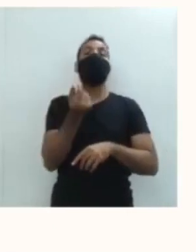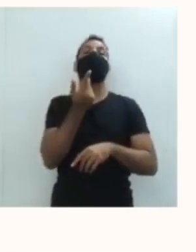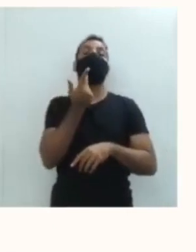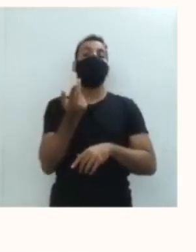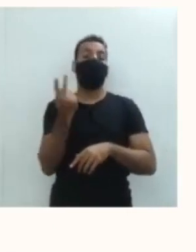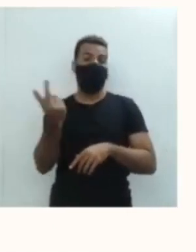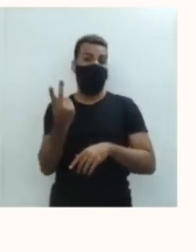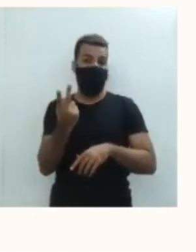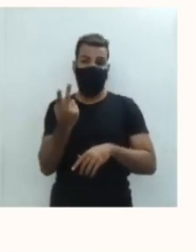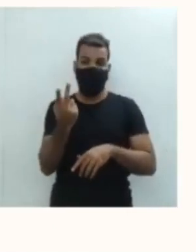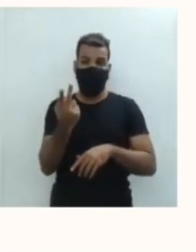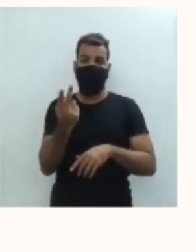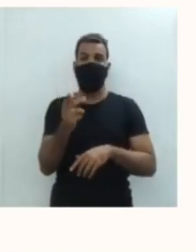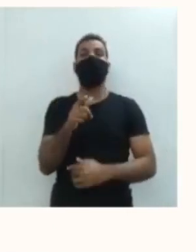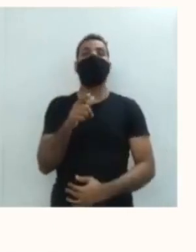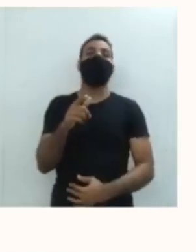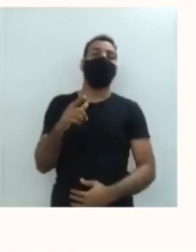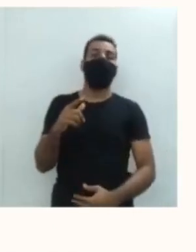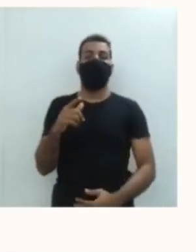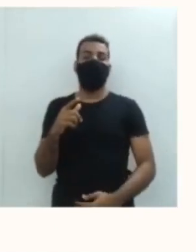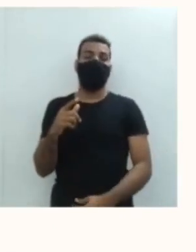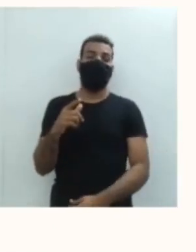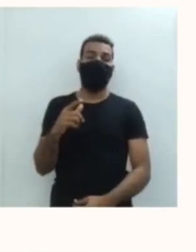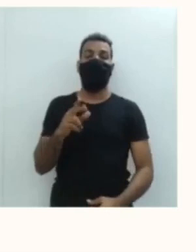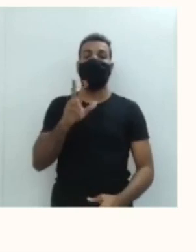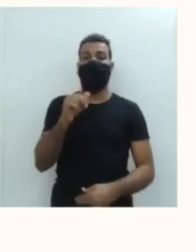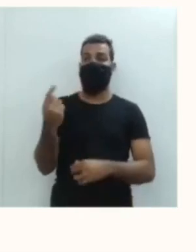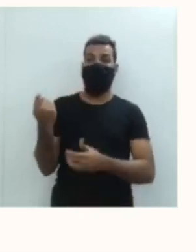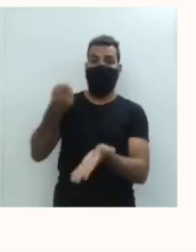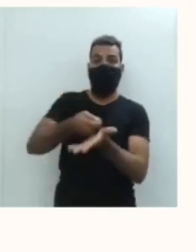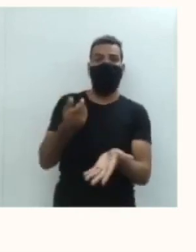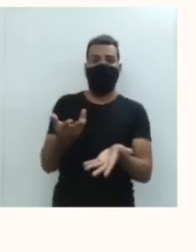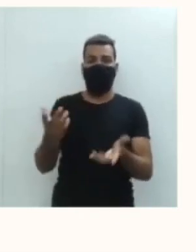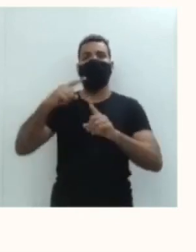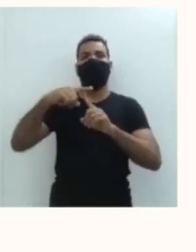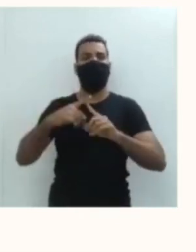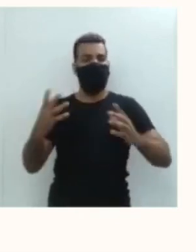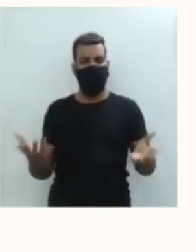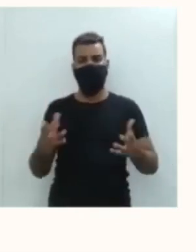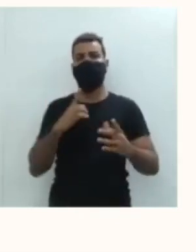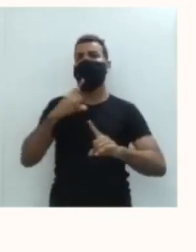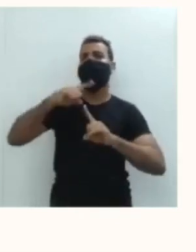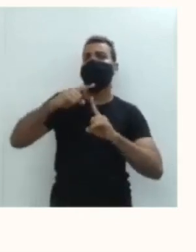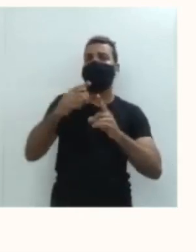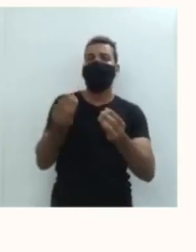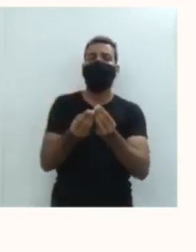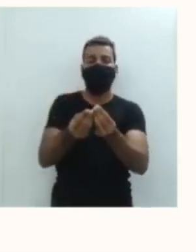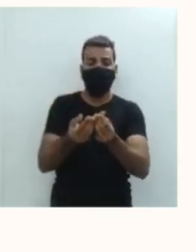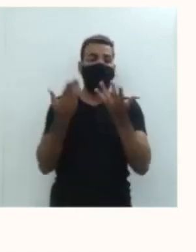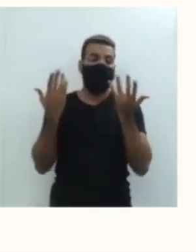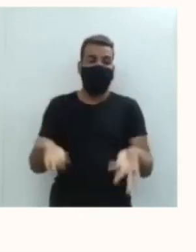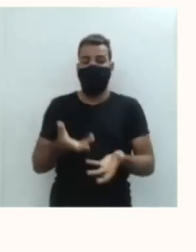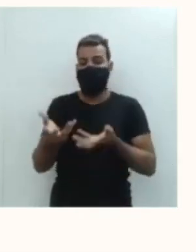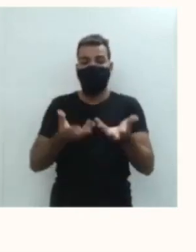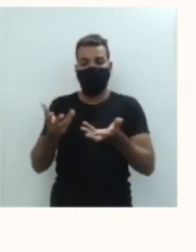que nós vamos ter o que nós vamos receber no tipo de Cortesia dependendo do tipo de Cortesia Então